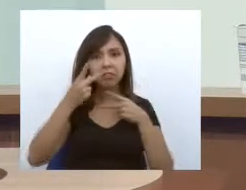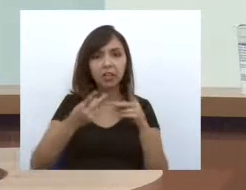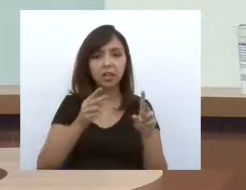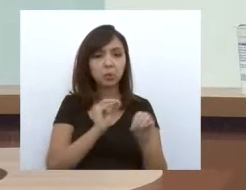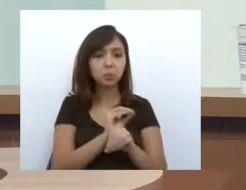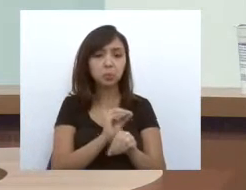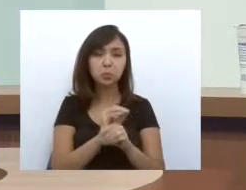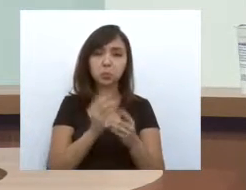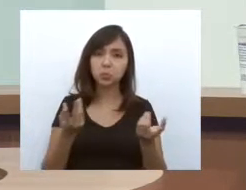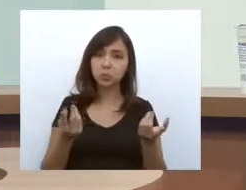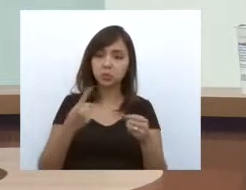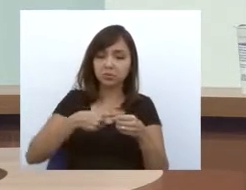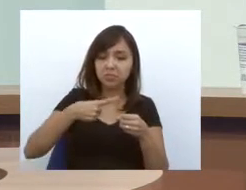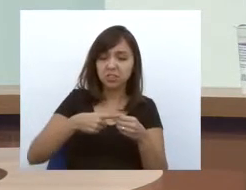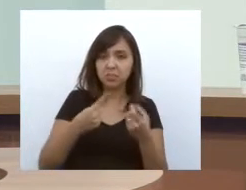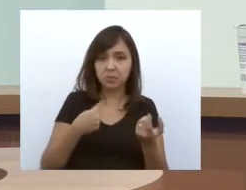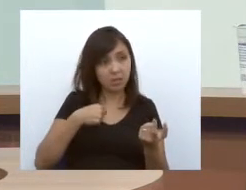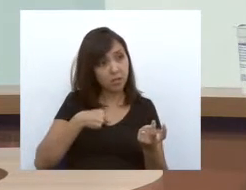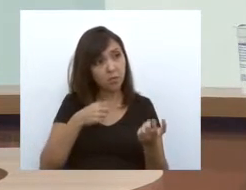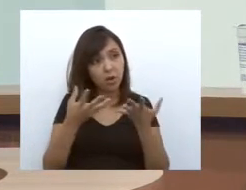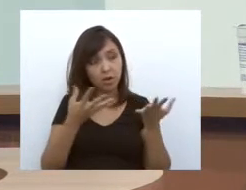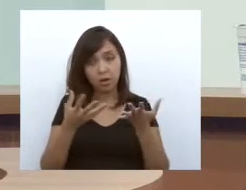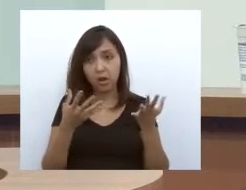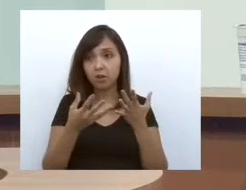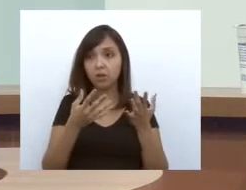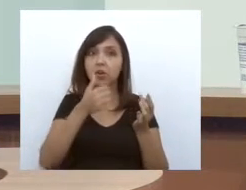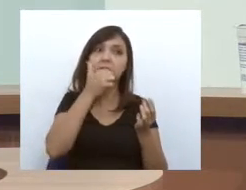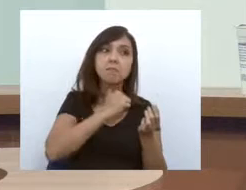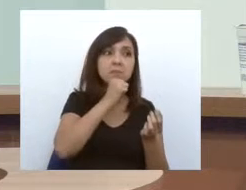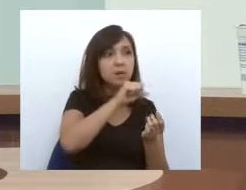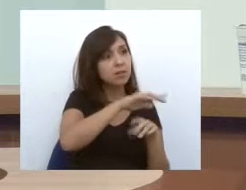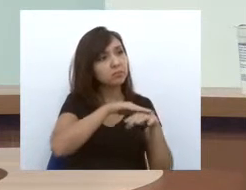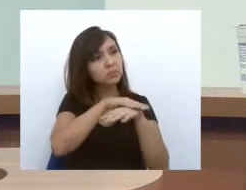cuida do município. Eu relacionei aqui agora para as senhoras mães,